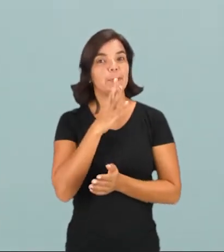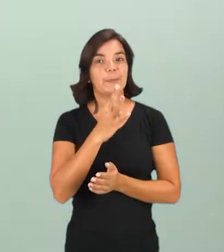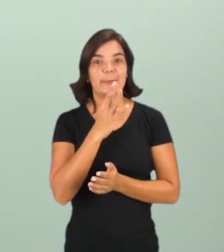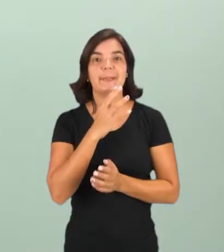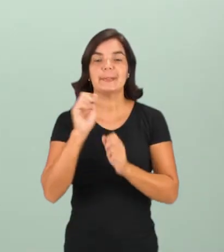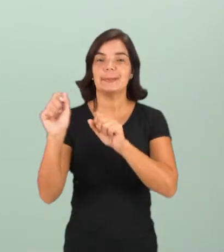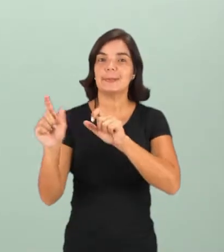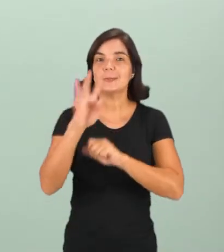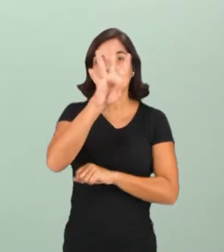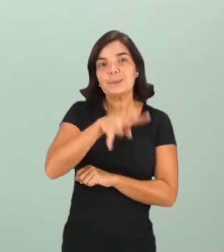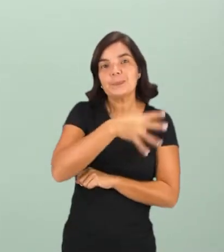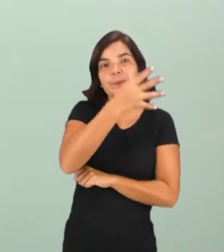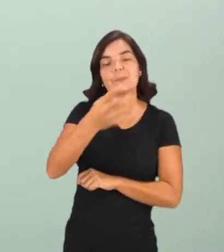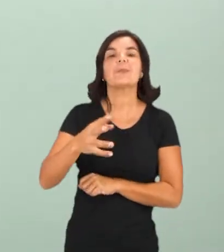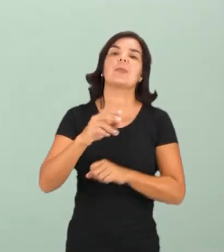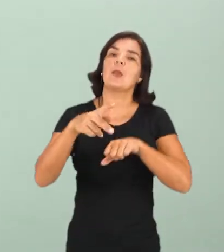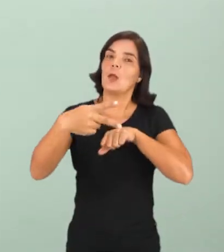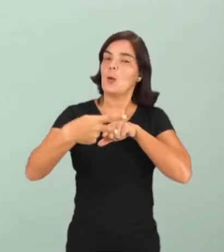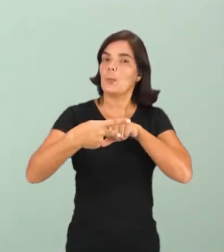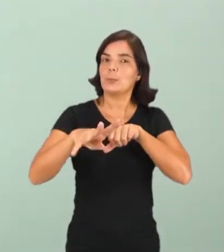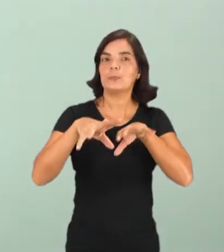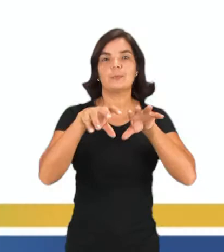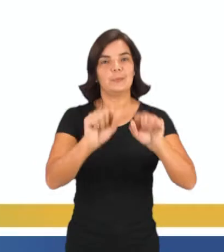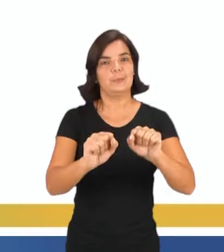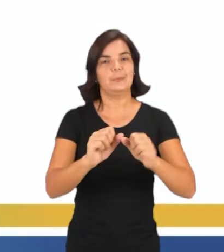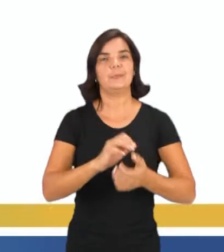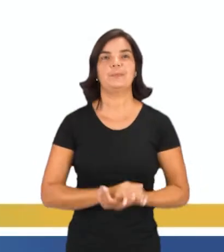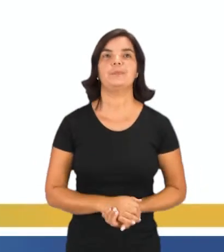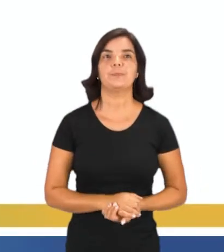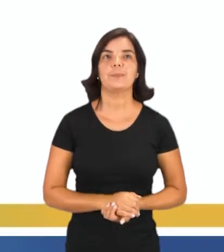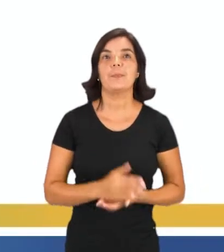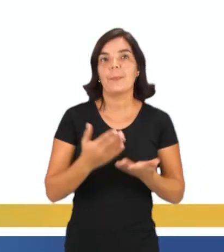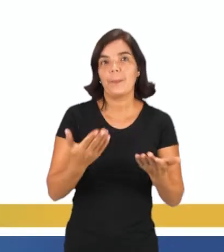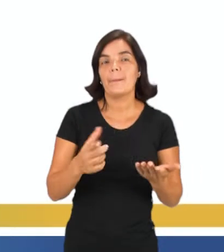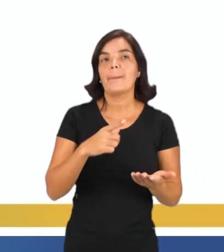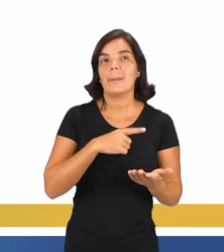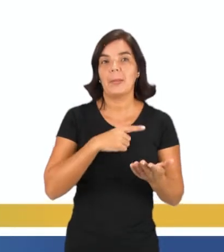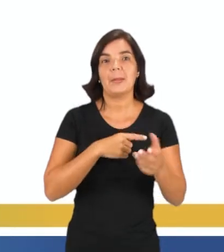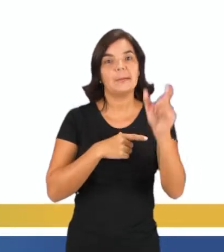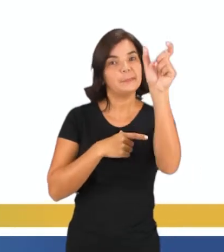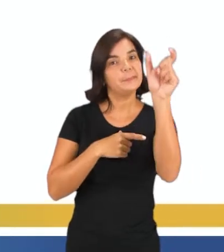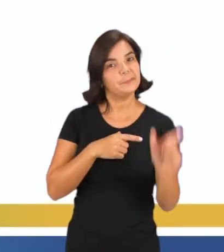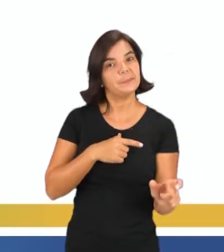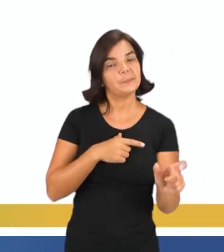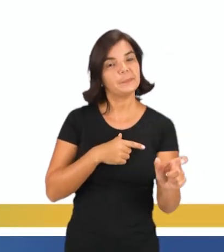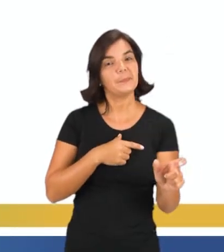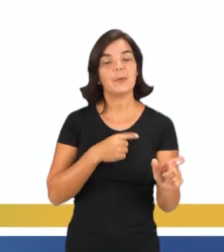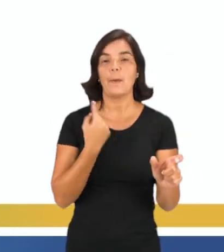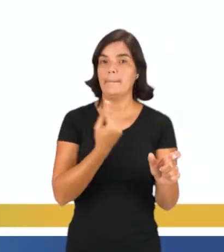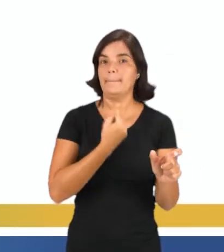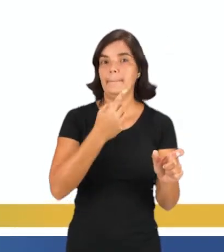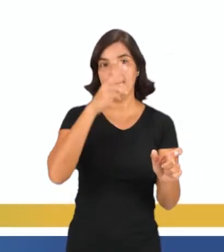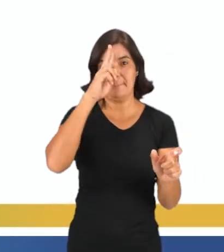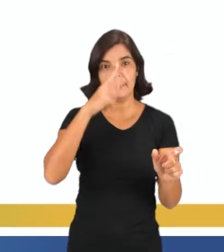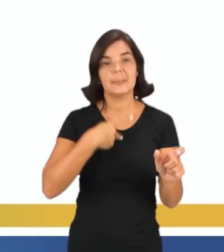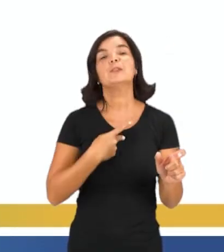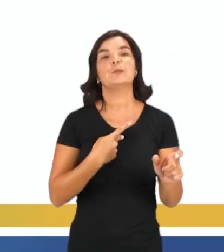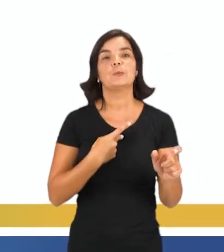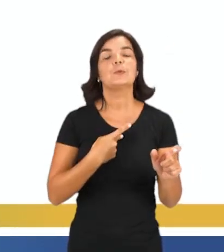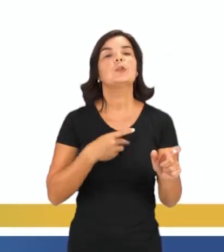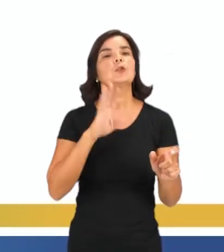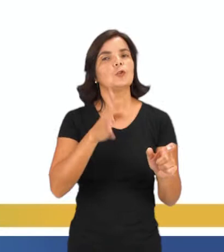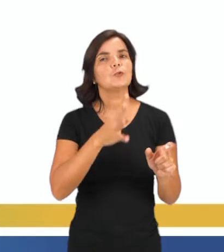aí a tabelinha dos nossos pronombres possessivos. E aí a gente tem de um lado os nossos pronomes pessoais, né, que já